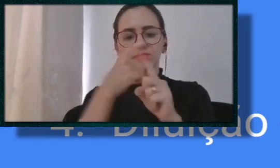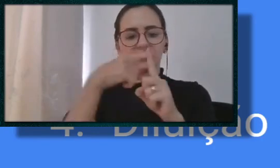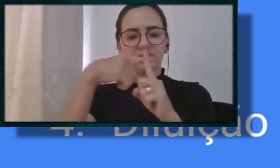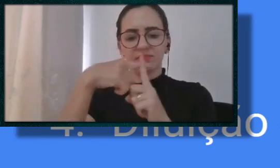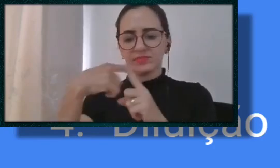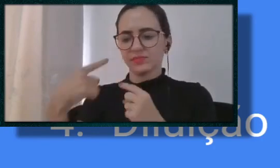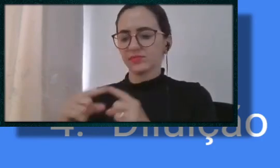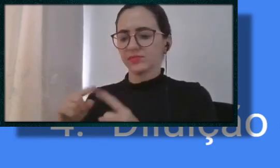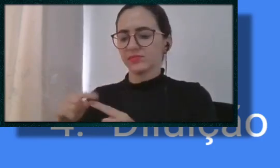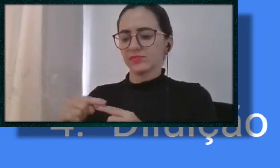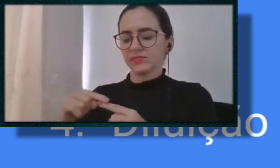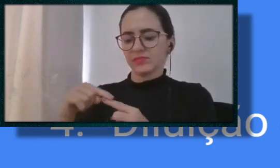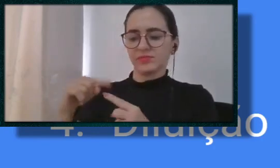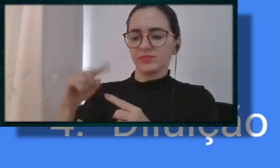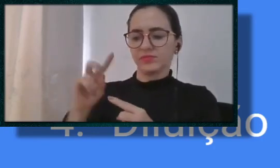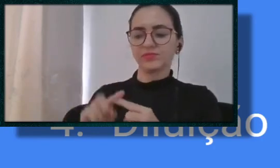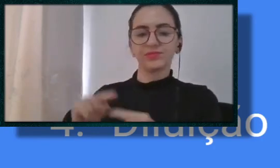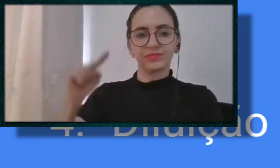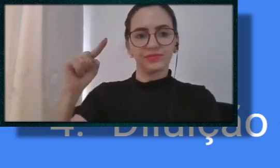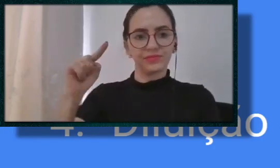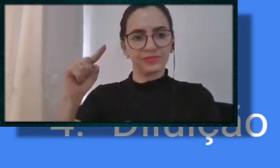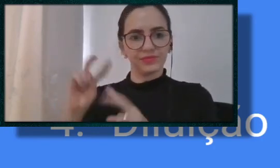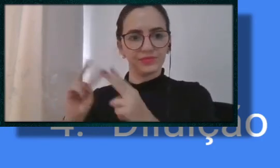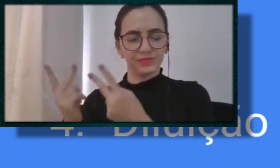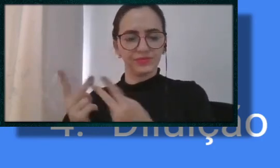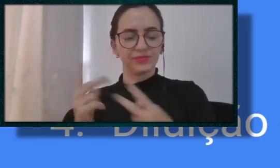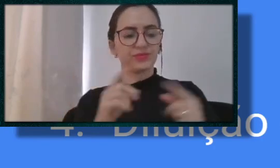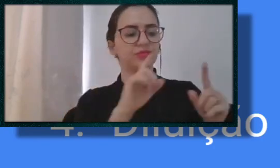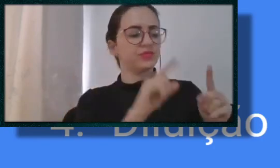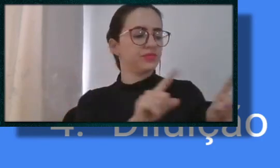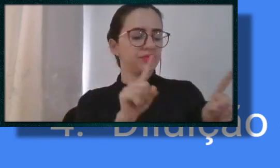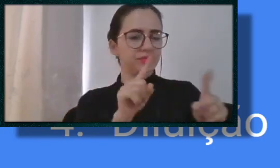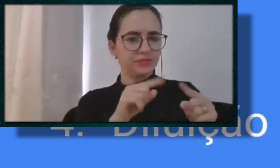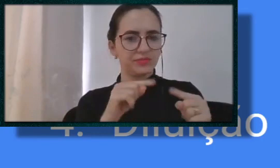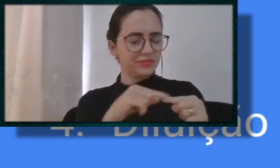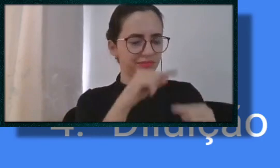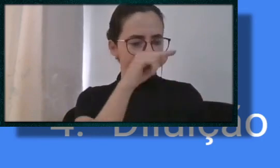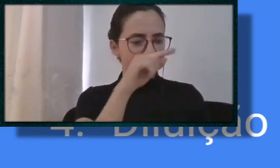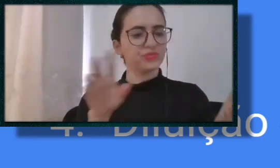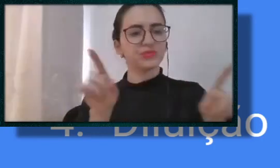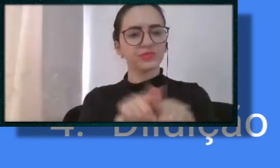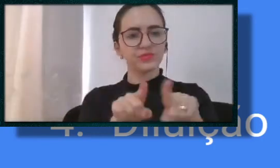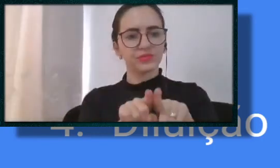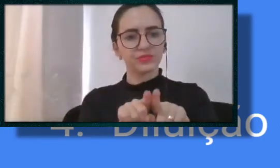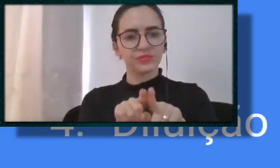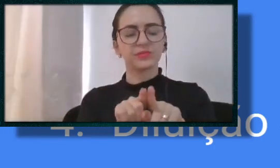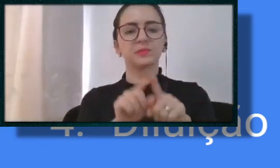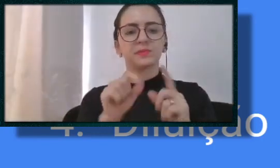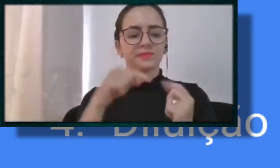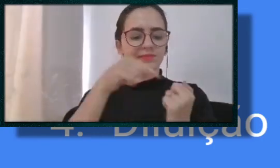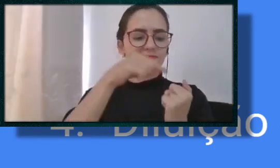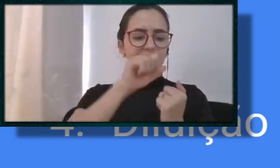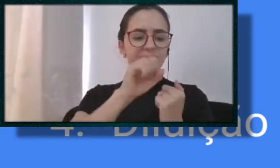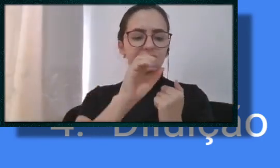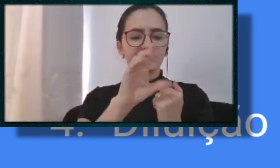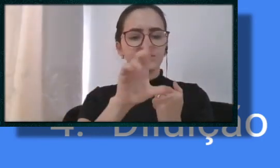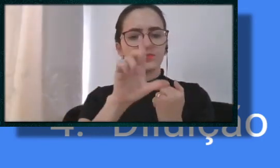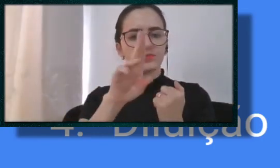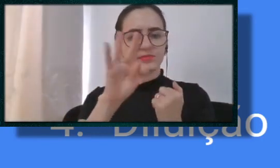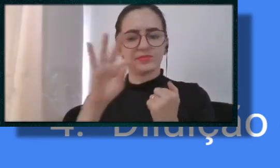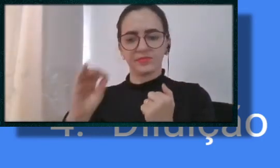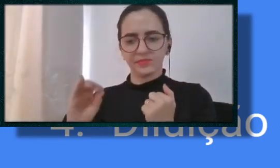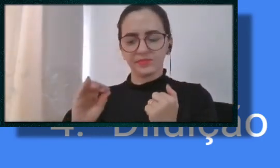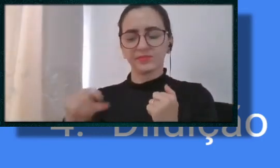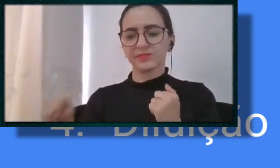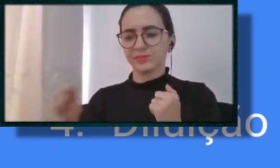que acontece quando há essa soma? Acontece que a tendência é que a concentração final ela sempre fique entre